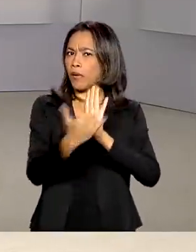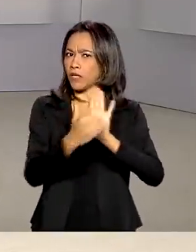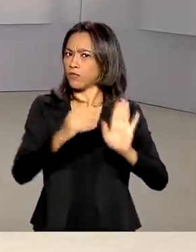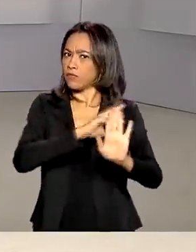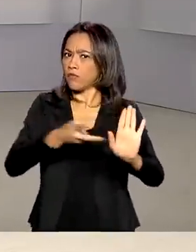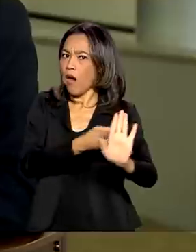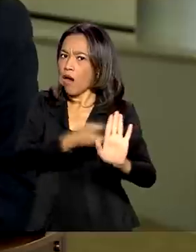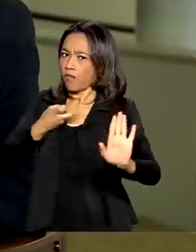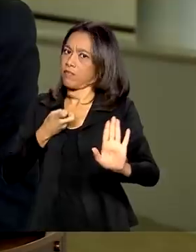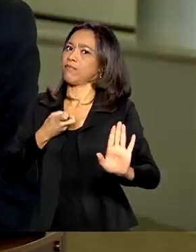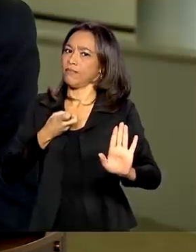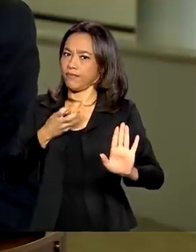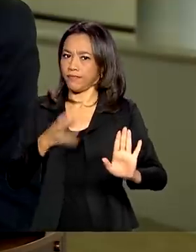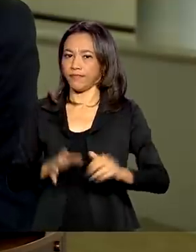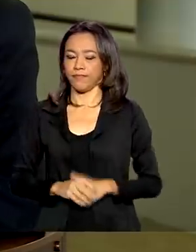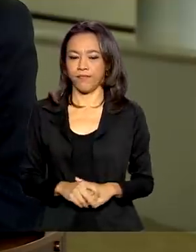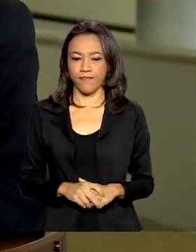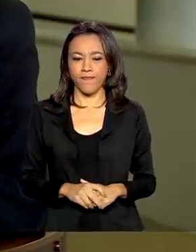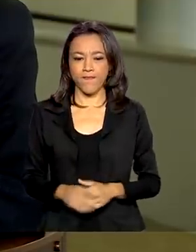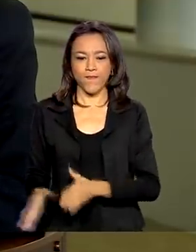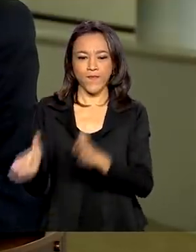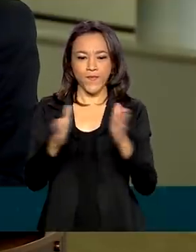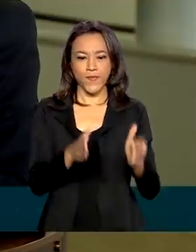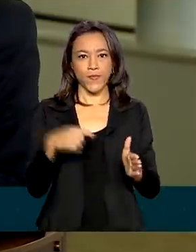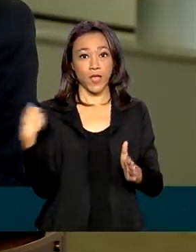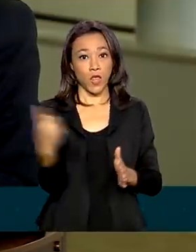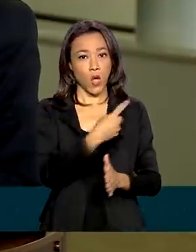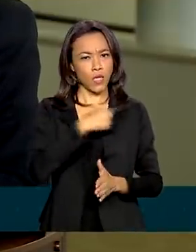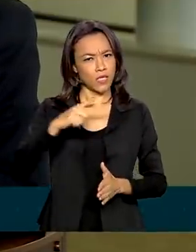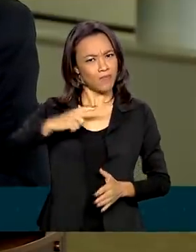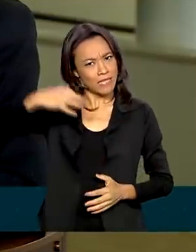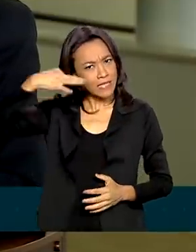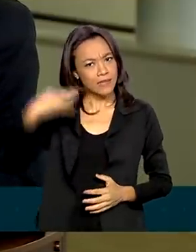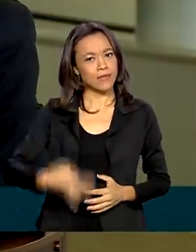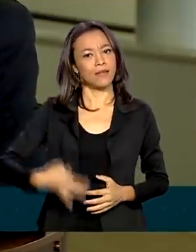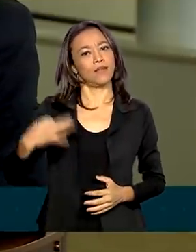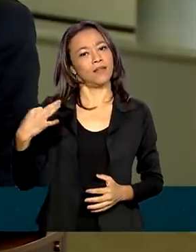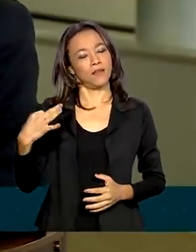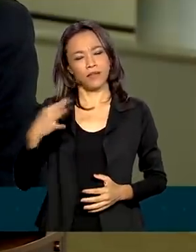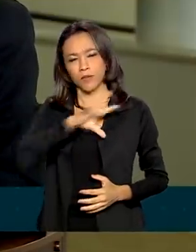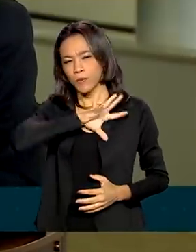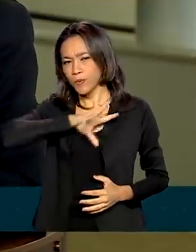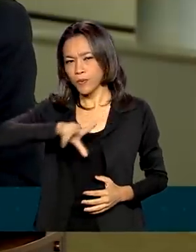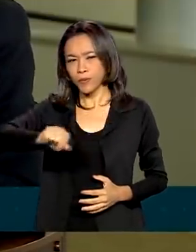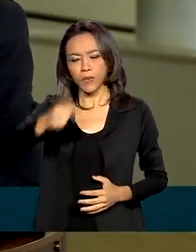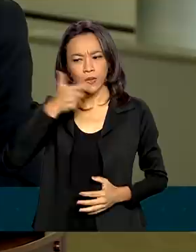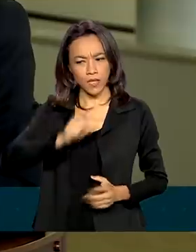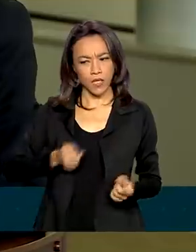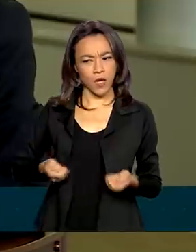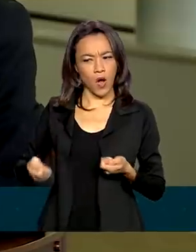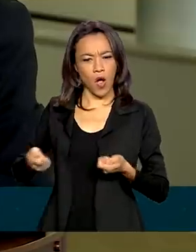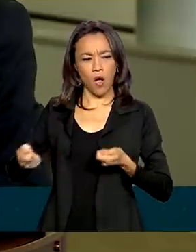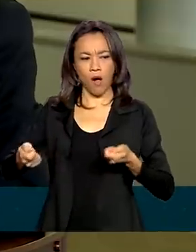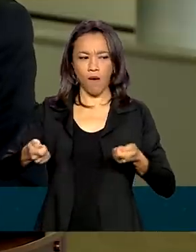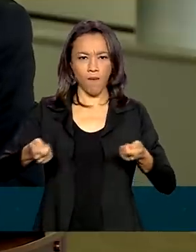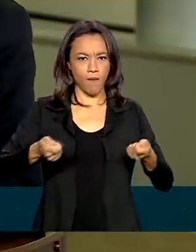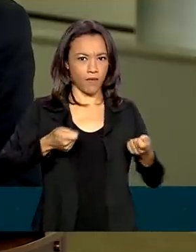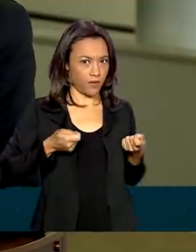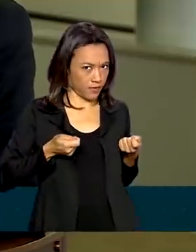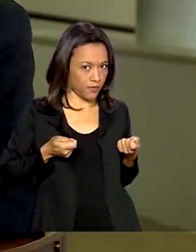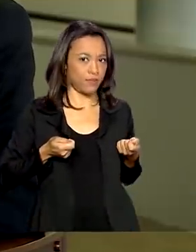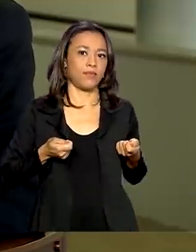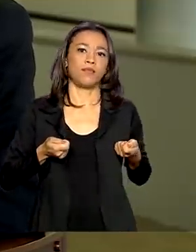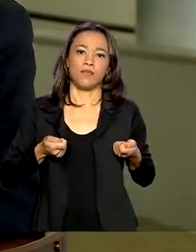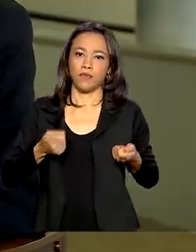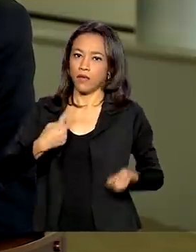benefício e nós temos certeza hoje por tudo que a gente consegue controlar que nós provavelmente